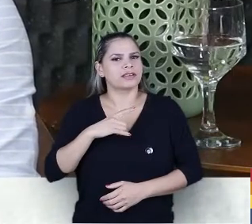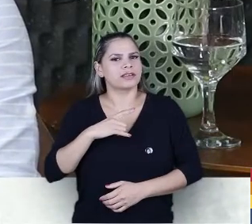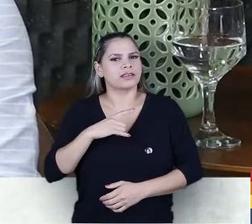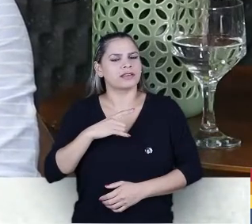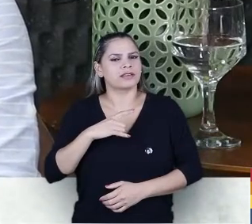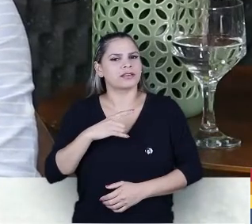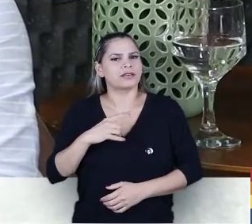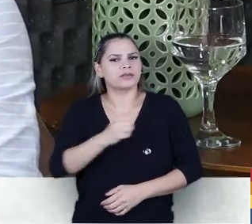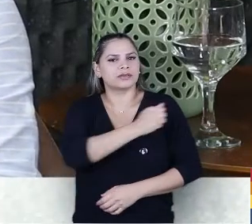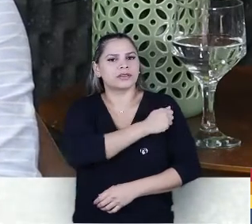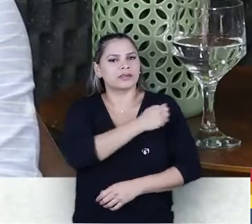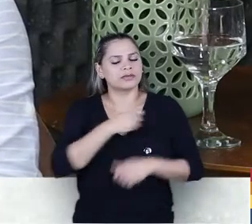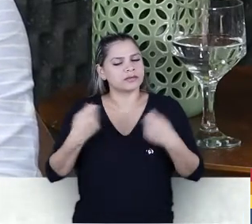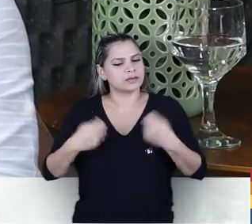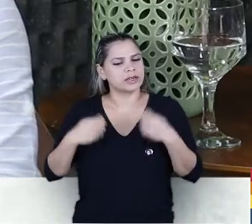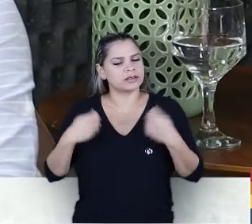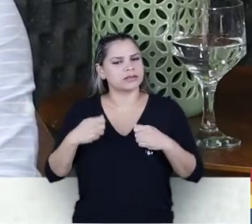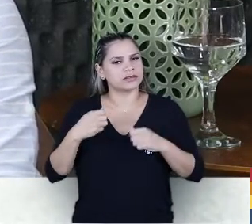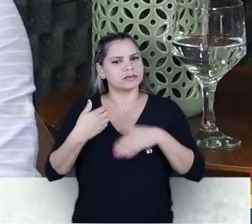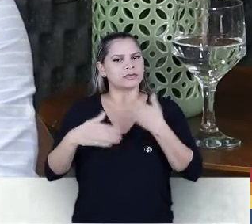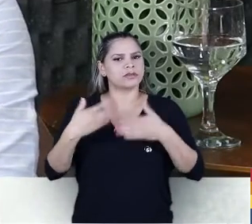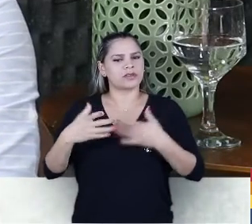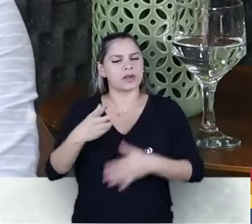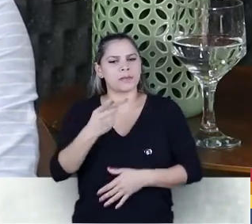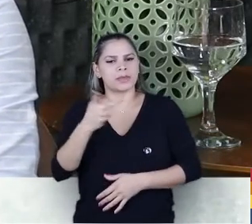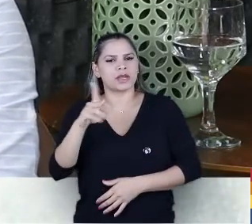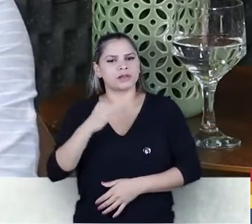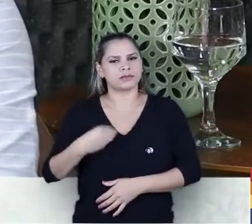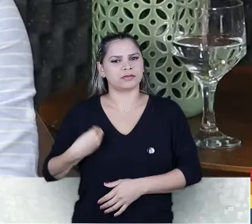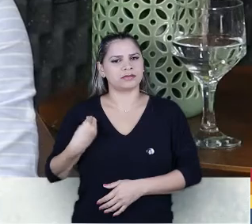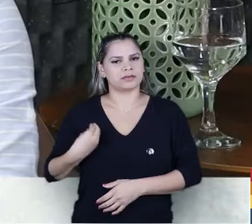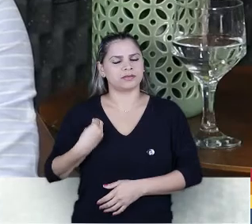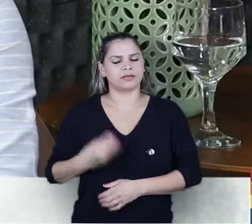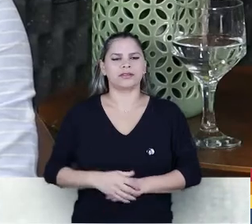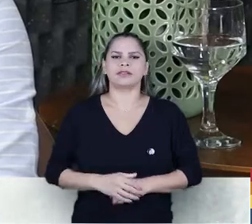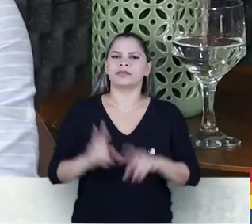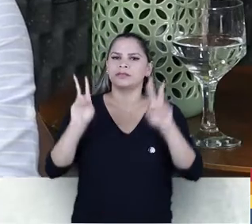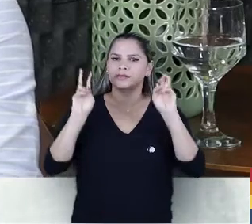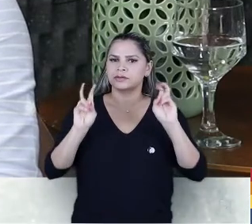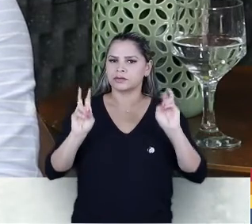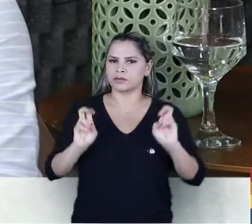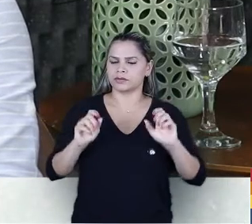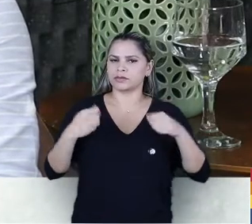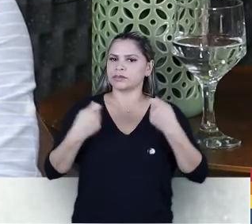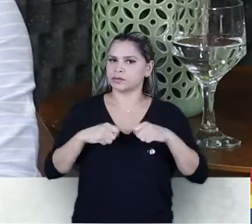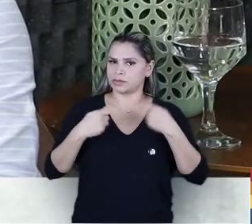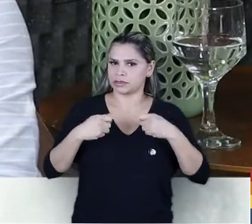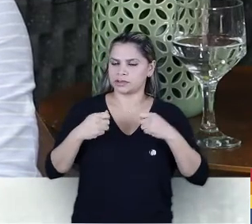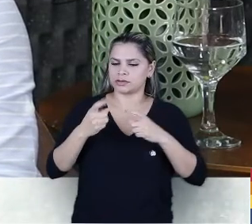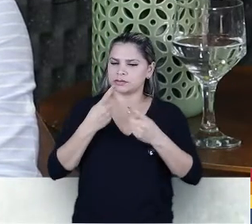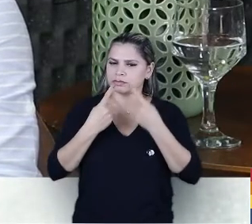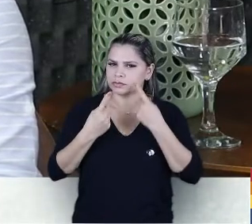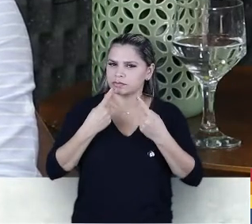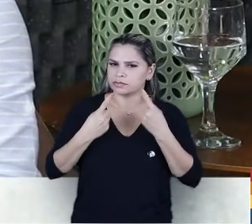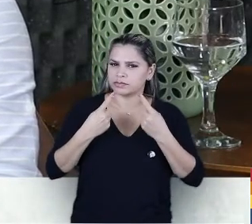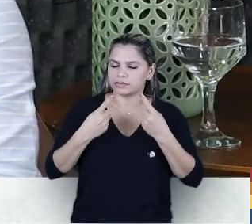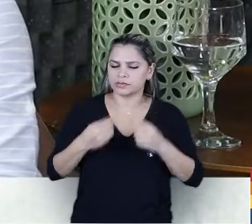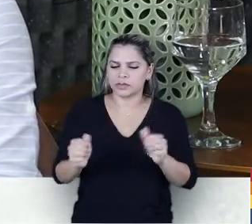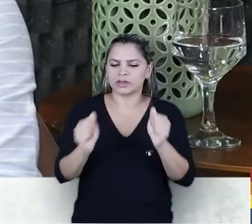os demais componentes curriculares, tanto da área de linguagem quanto das outras áreas, de forma